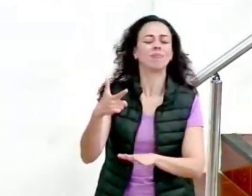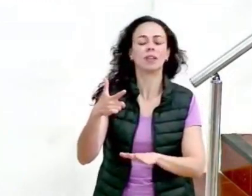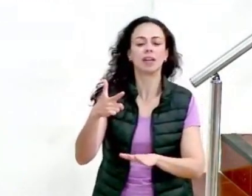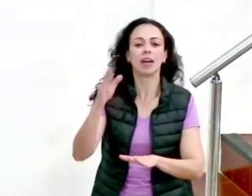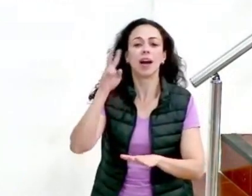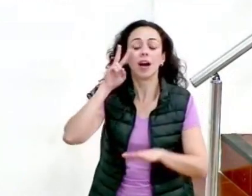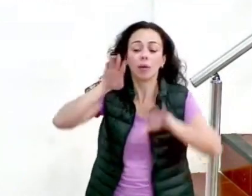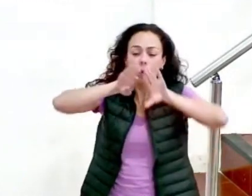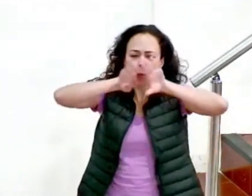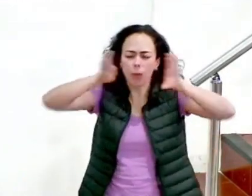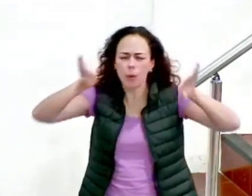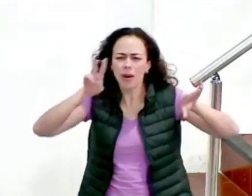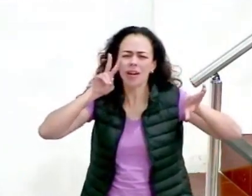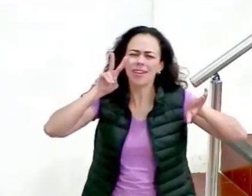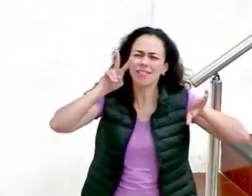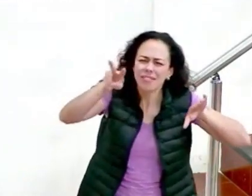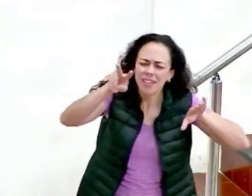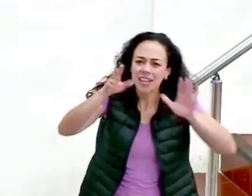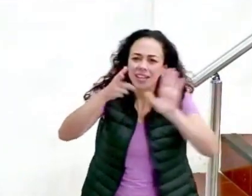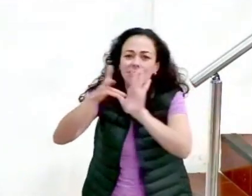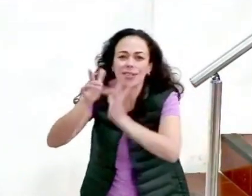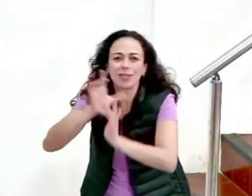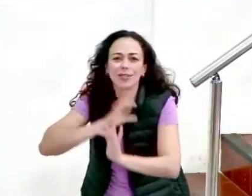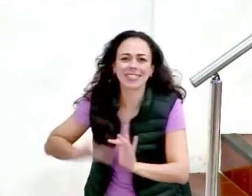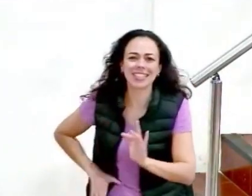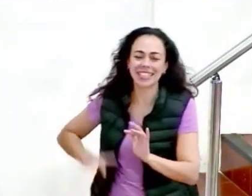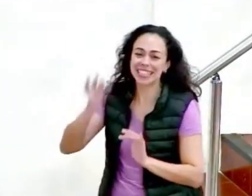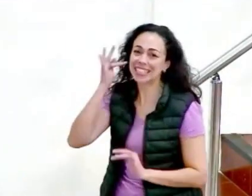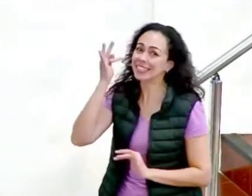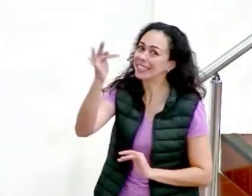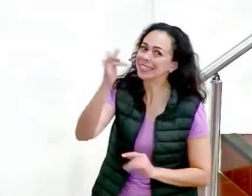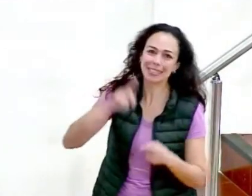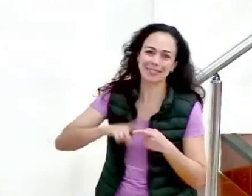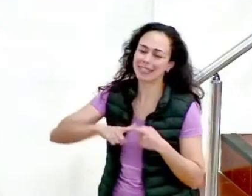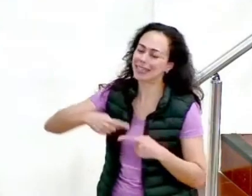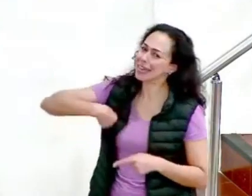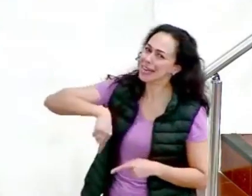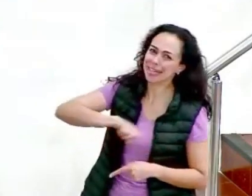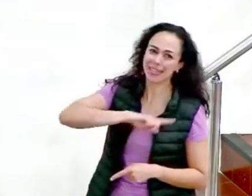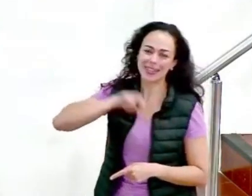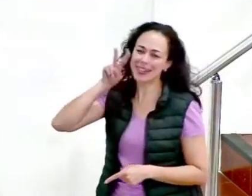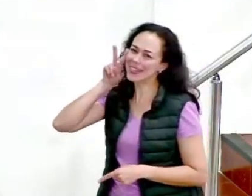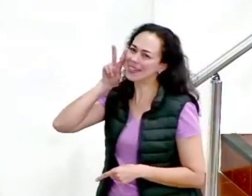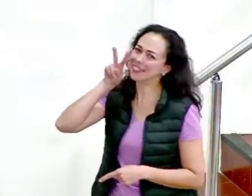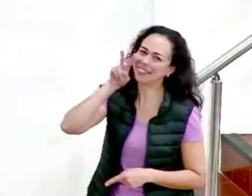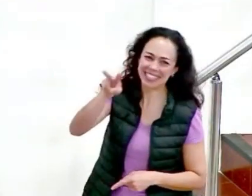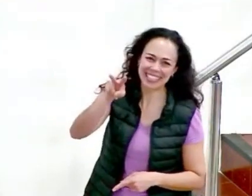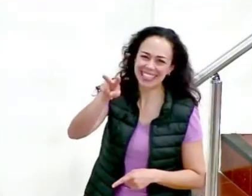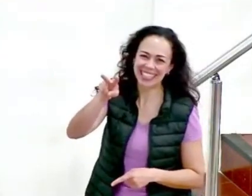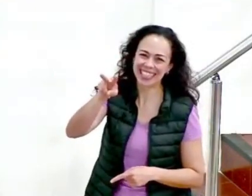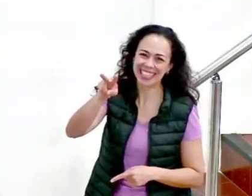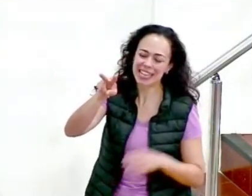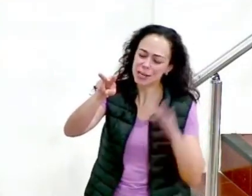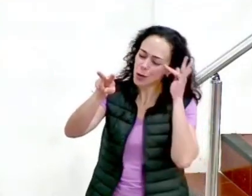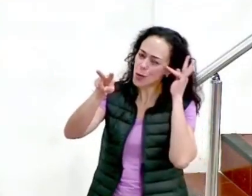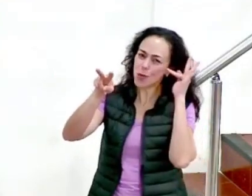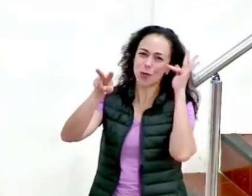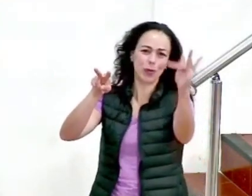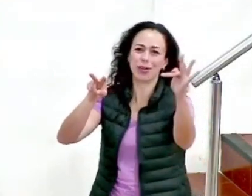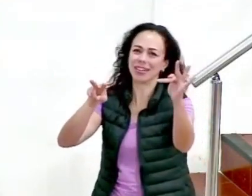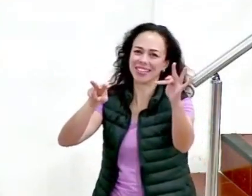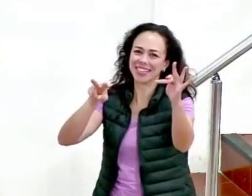o presente na expectativa do futuro, porque o futuro é que alimenta o nosso presente, e não o passado que vai determinar o nosso